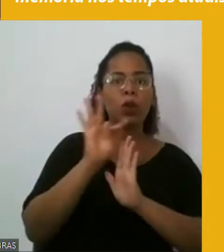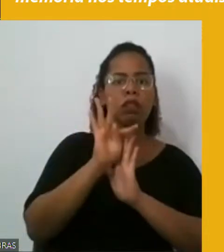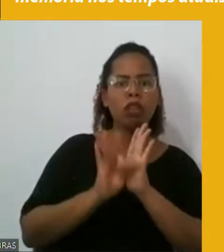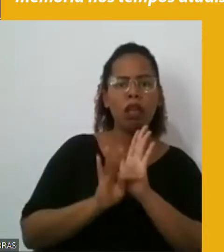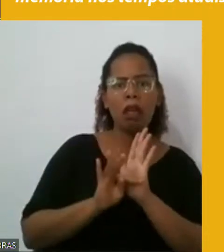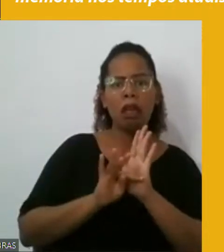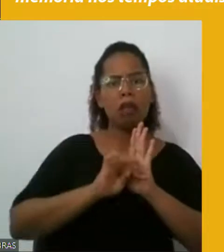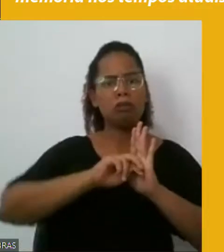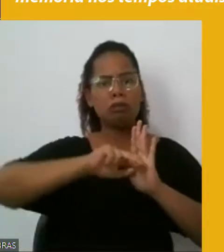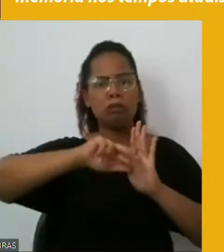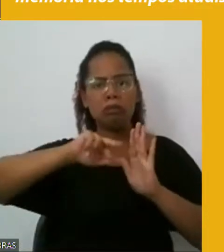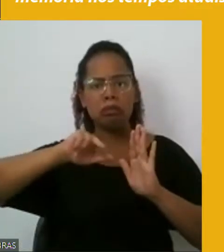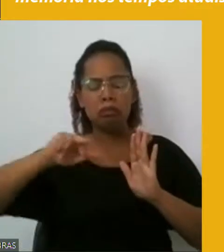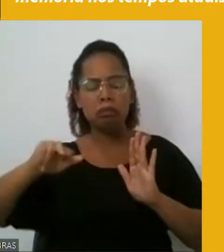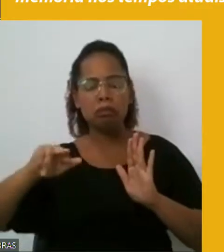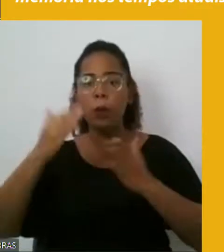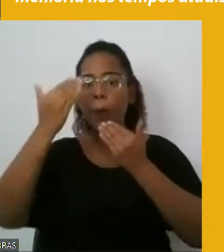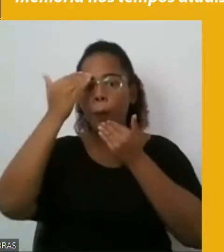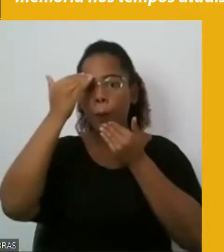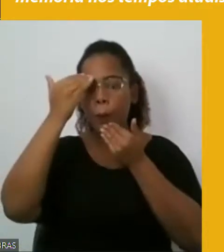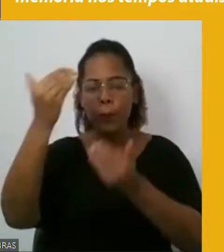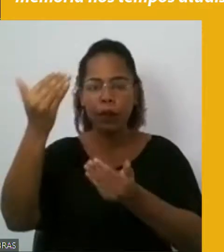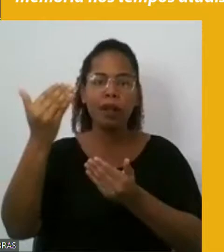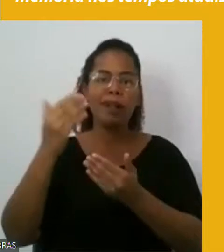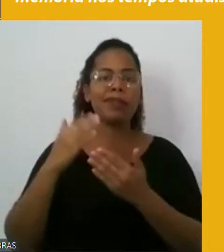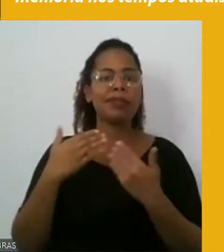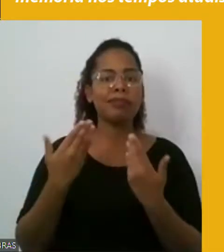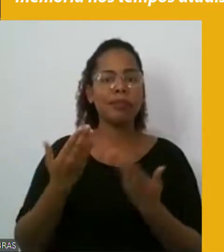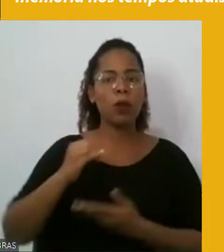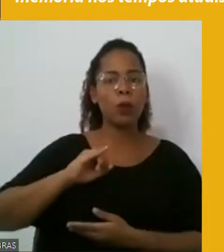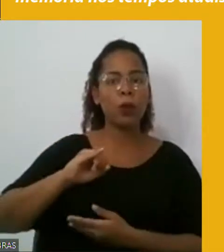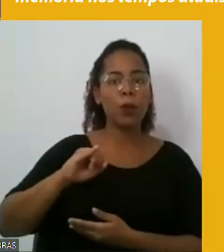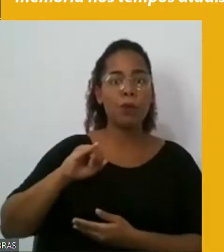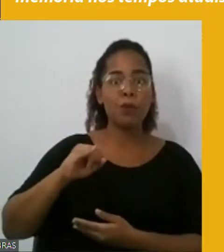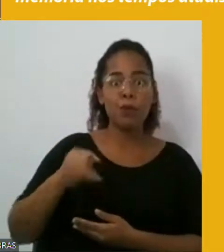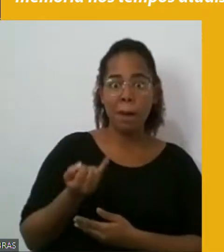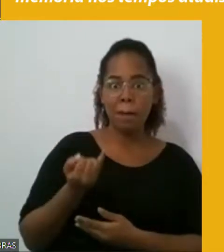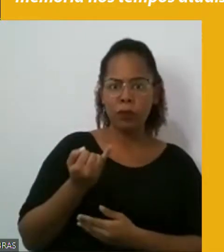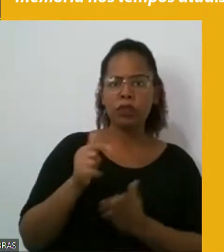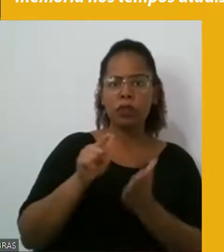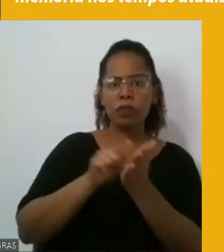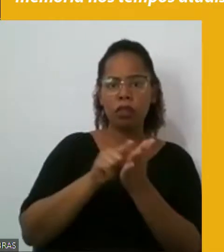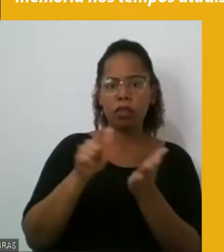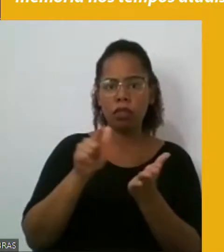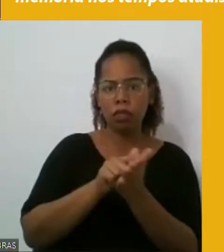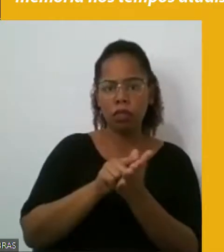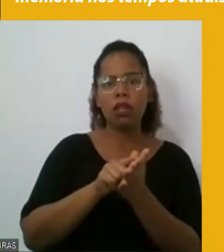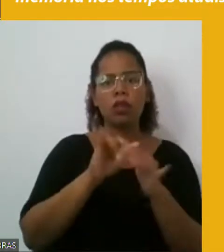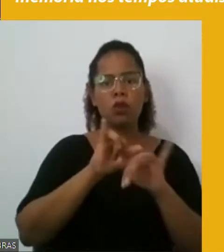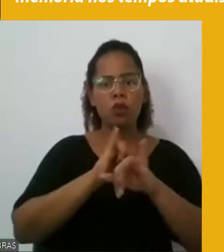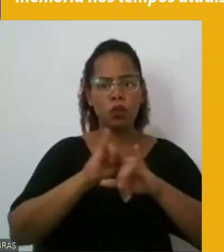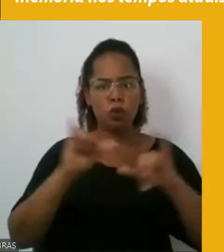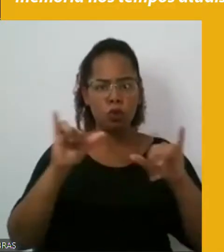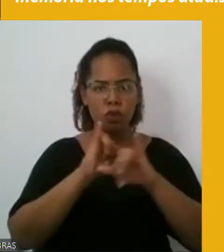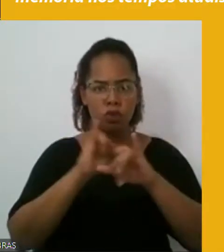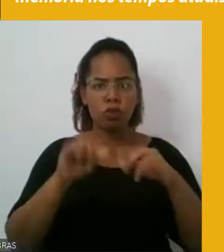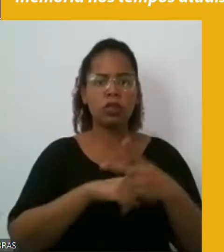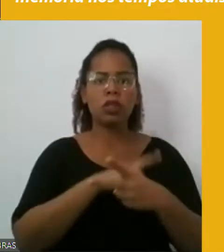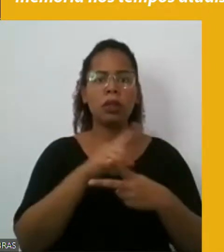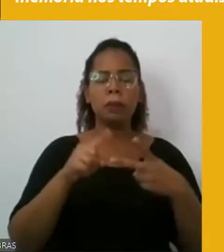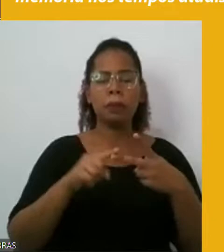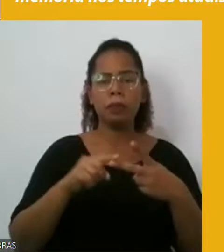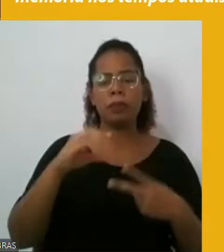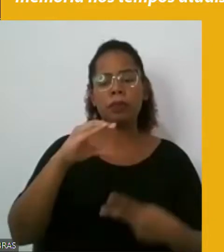vai ver, eu recolhi de primeiro uma notícia de jornal e depois uma crônica. Eu